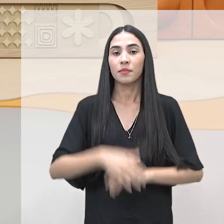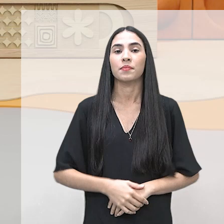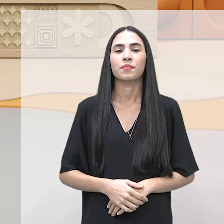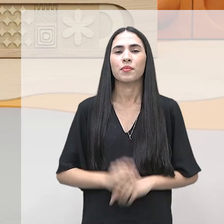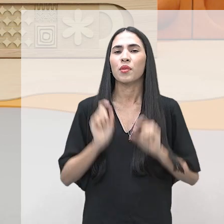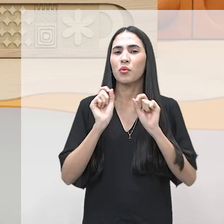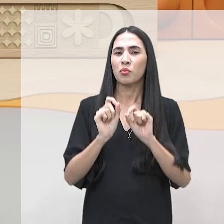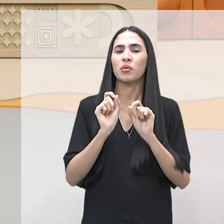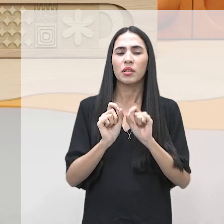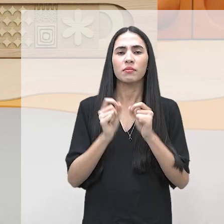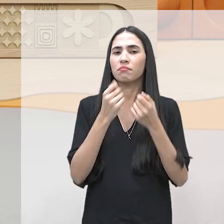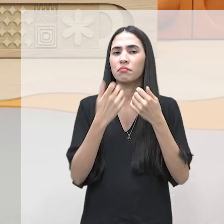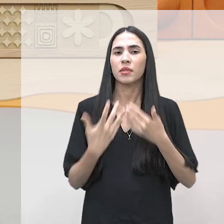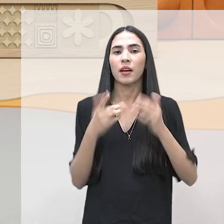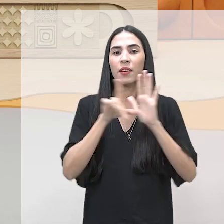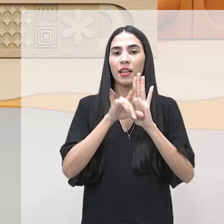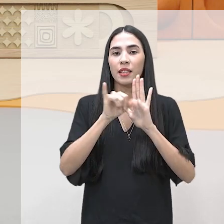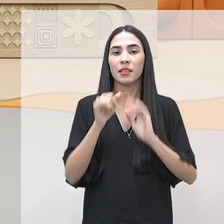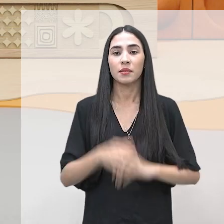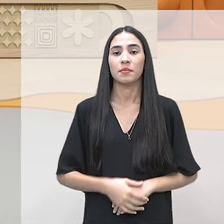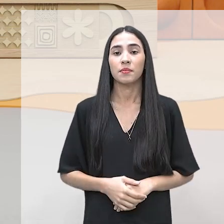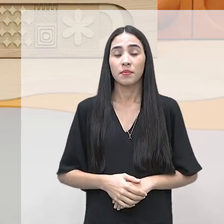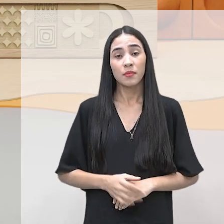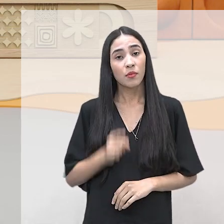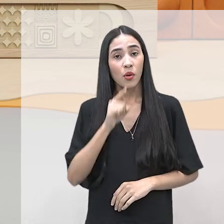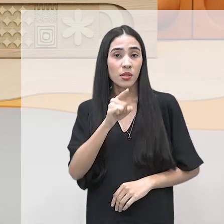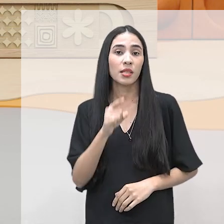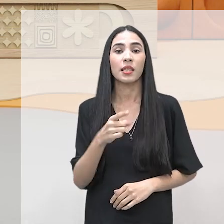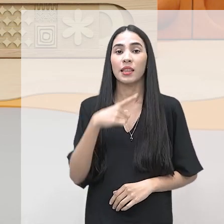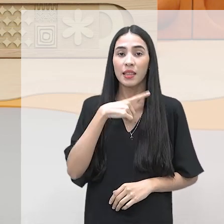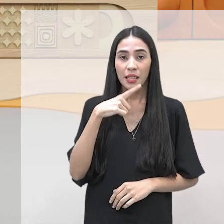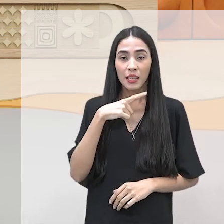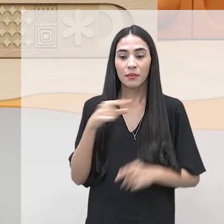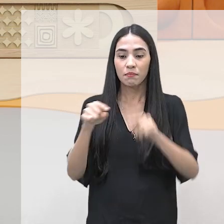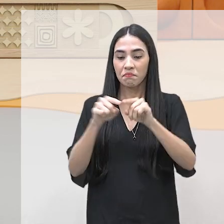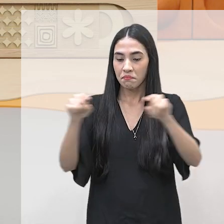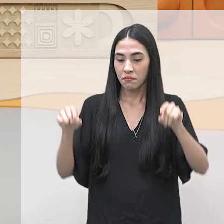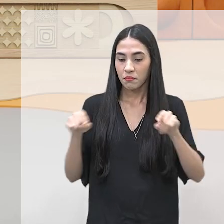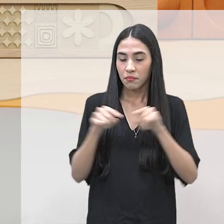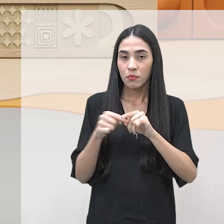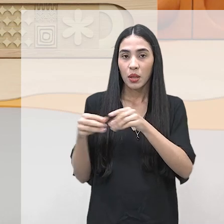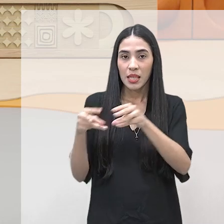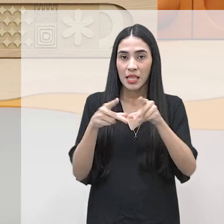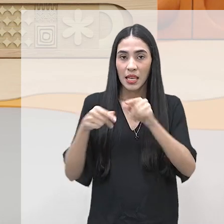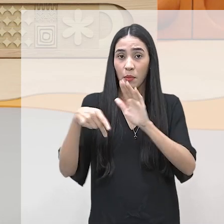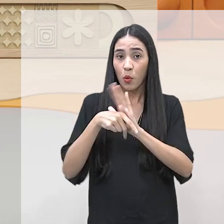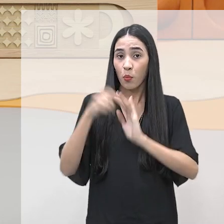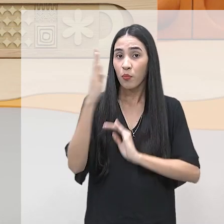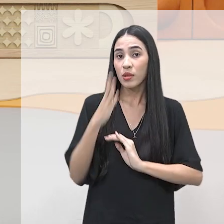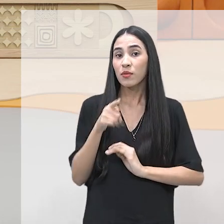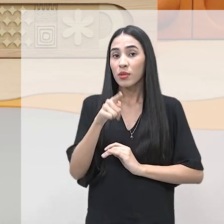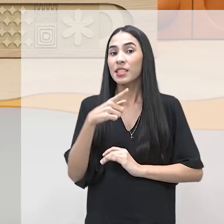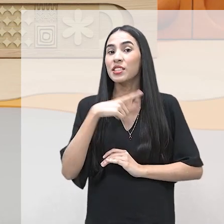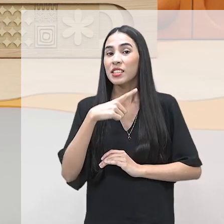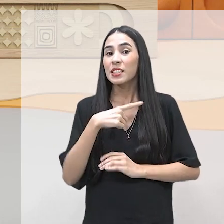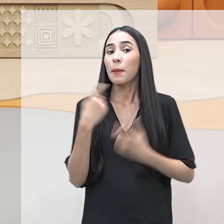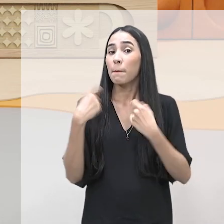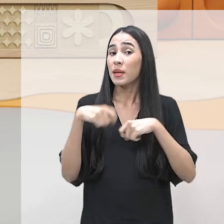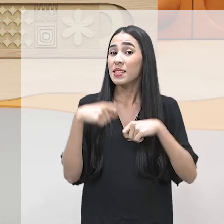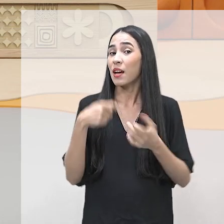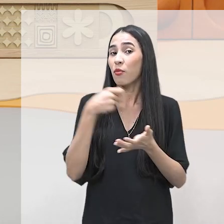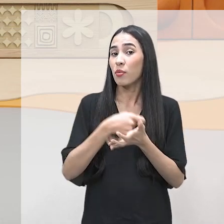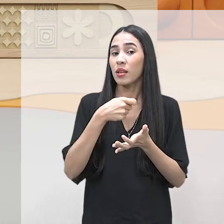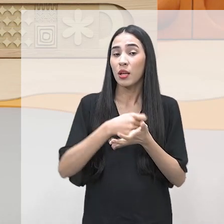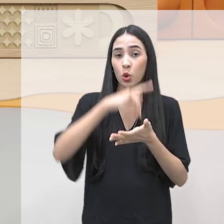a Lei de Terras falava, professor? Que para você adquirir uma porção territorial, você tinha que ter um documento de compra